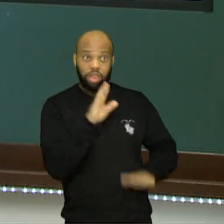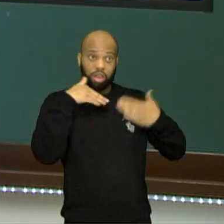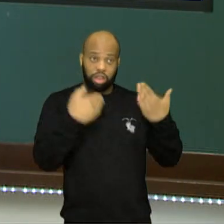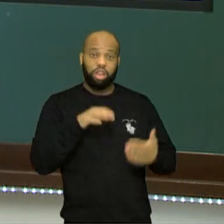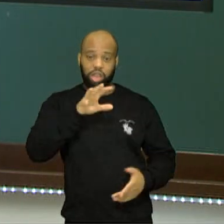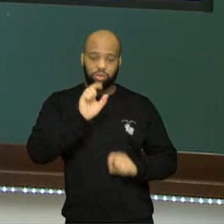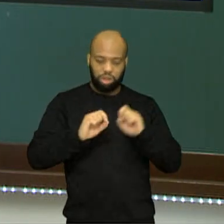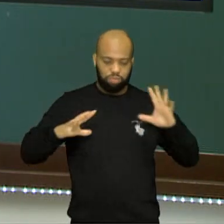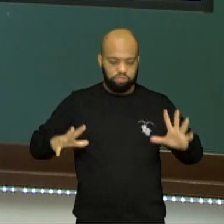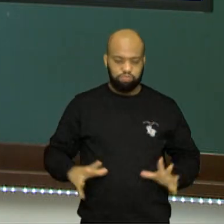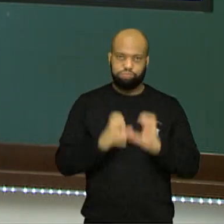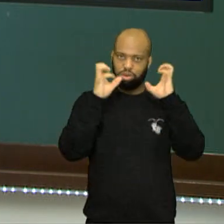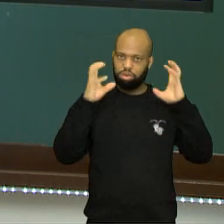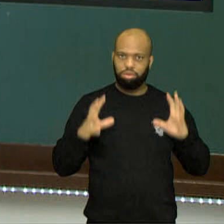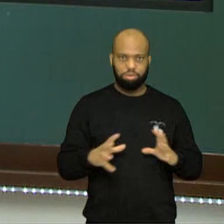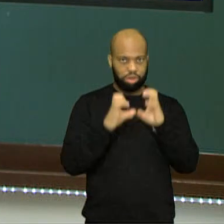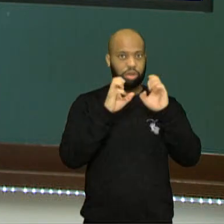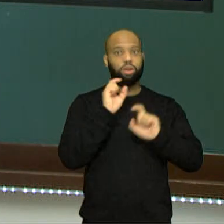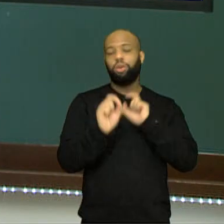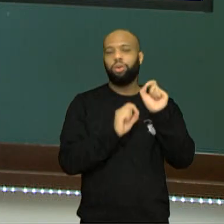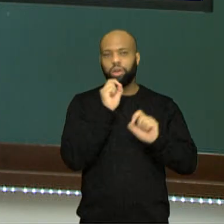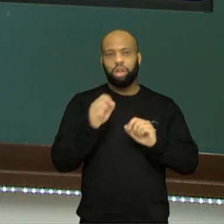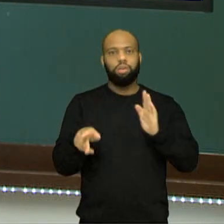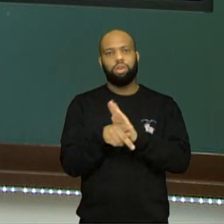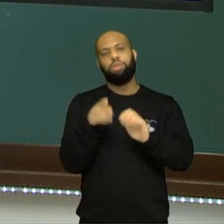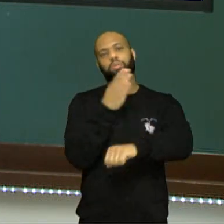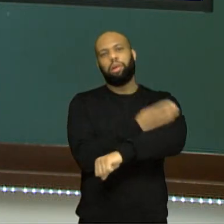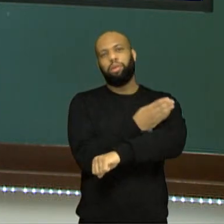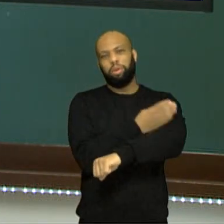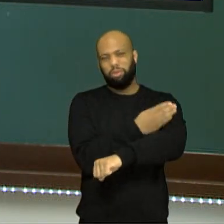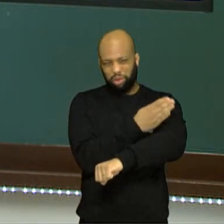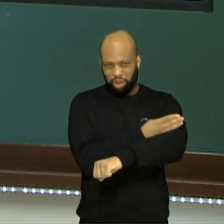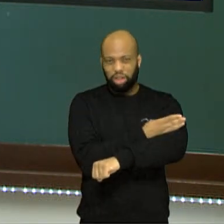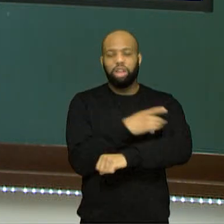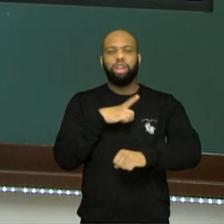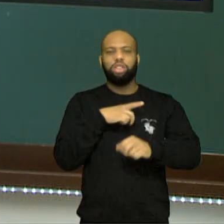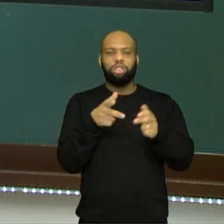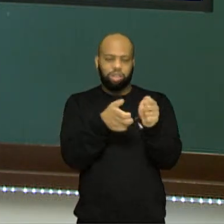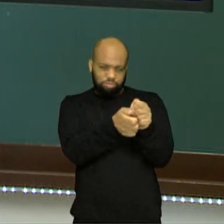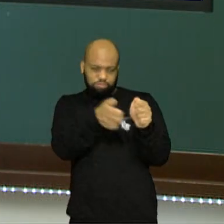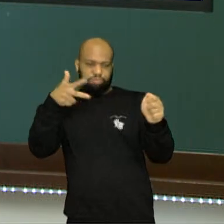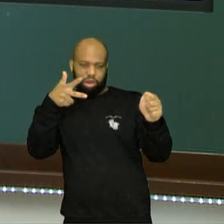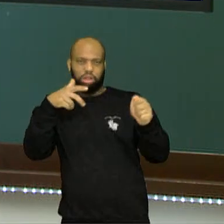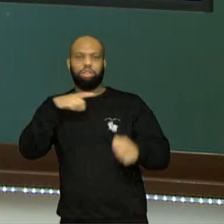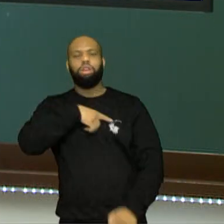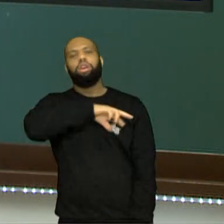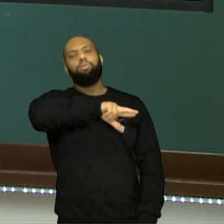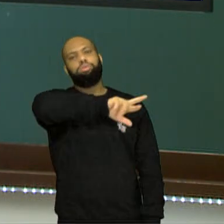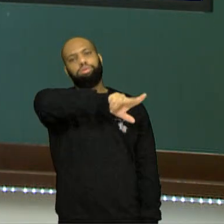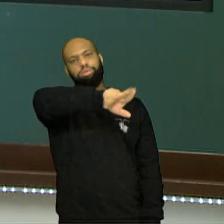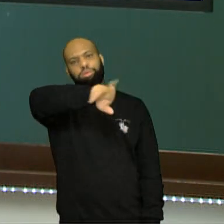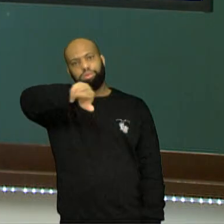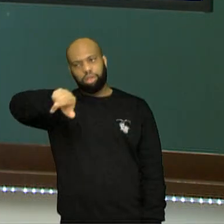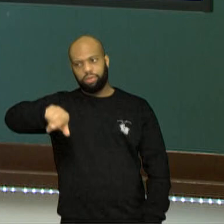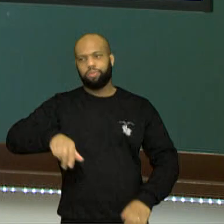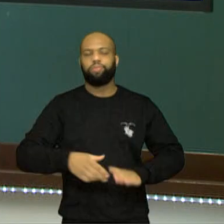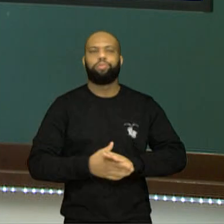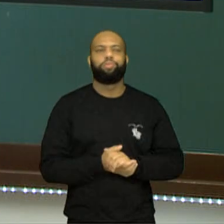foi um conflito, então, tipicamente medieval, pessoal, com arqueiros, né, e tudo mais, né?